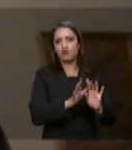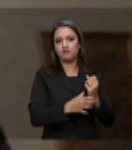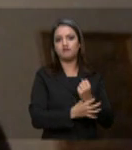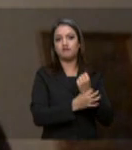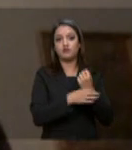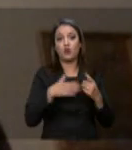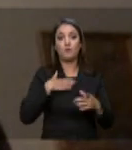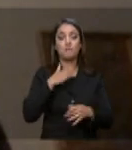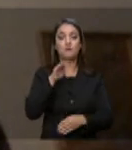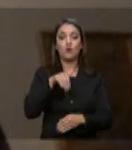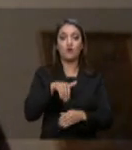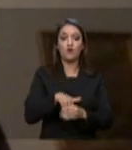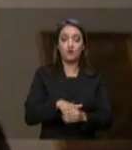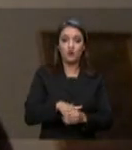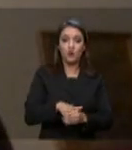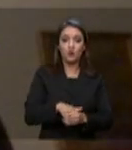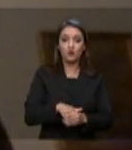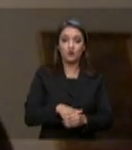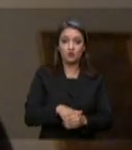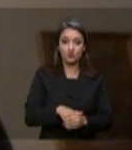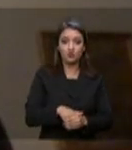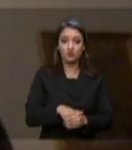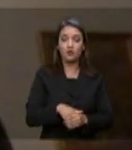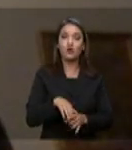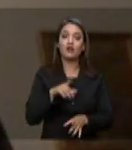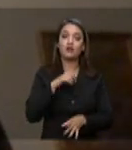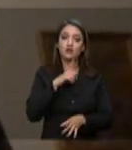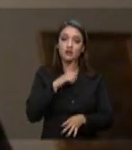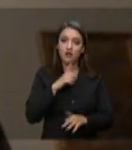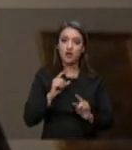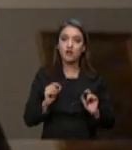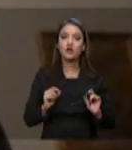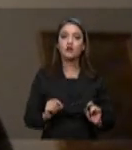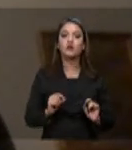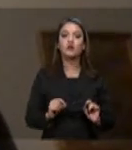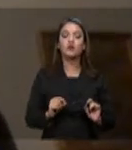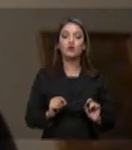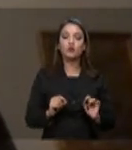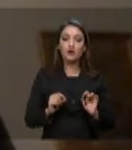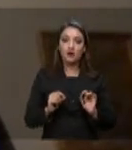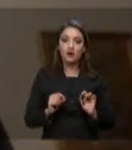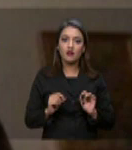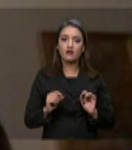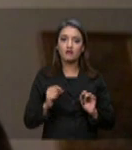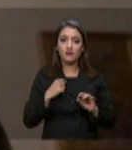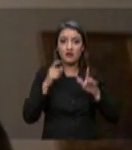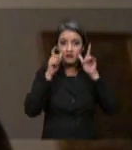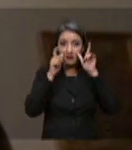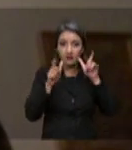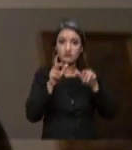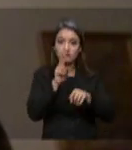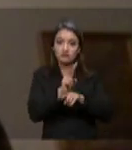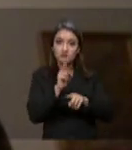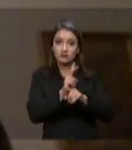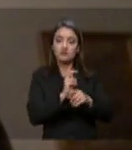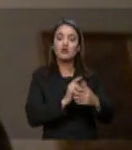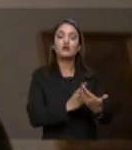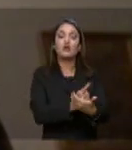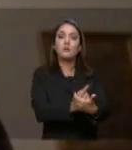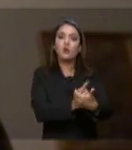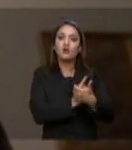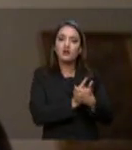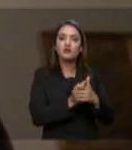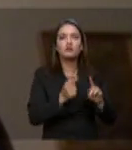definitivo meu voto preserva incólume a questão da imunidade do parlamentar e avalia a sua